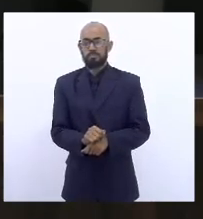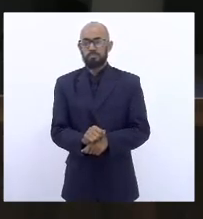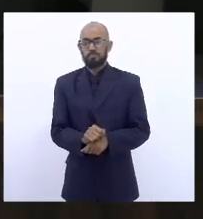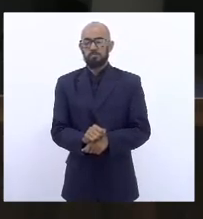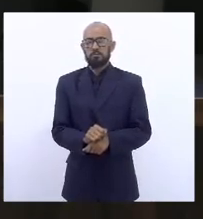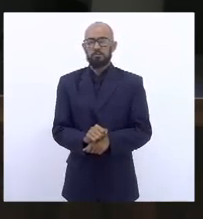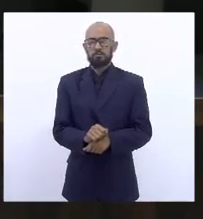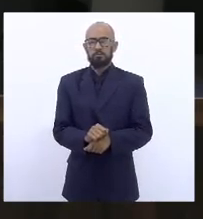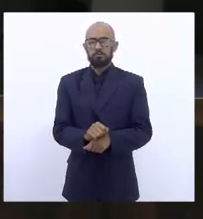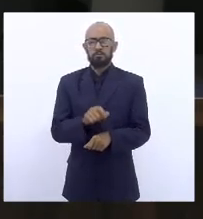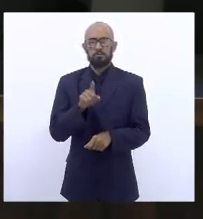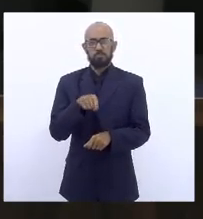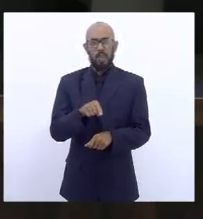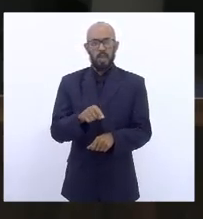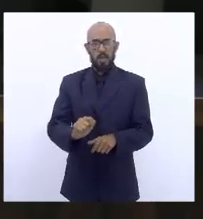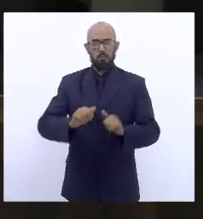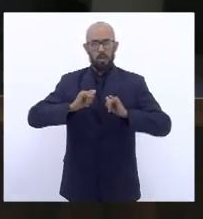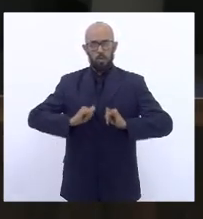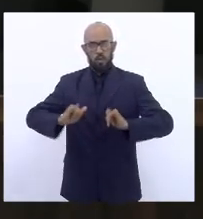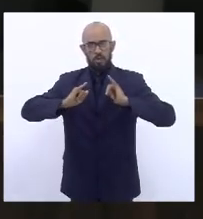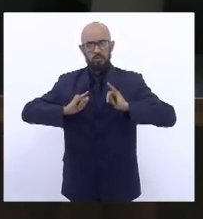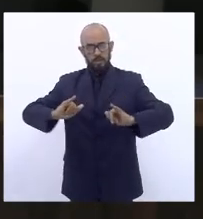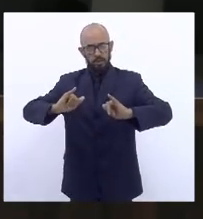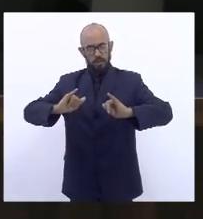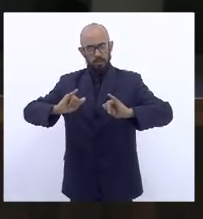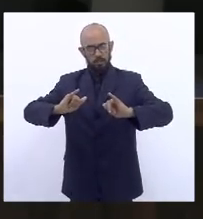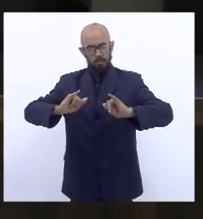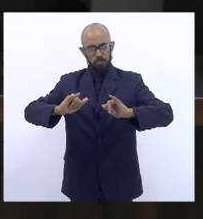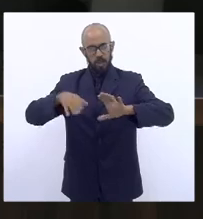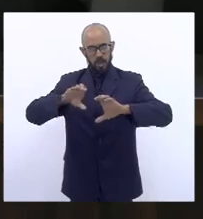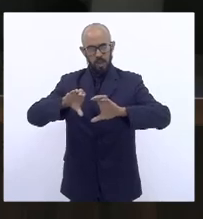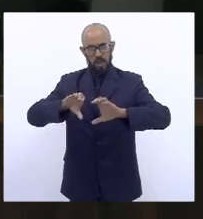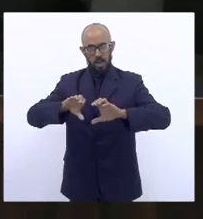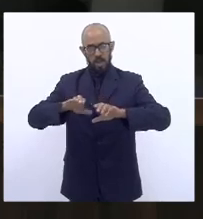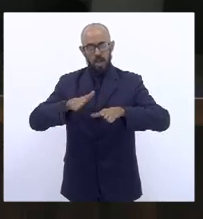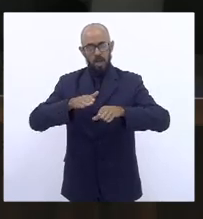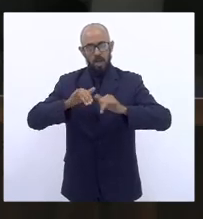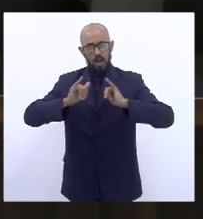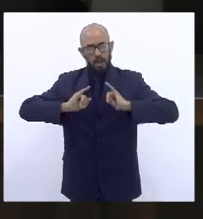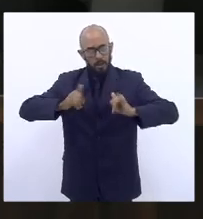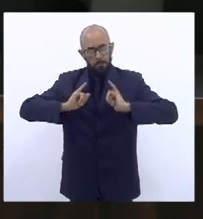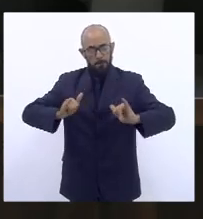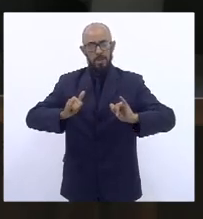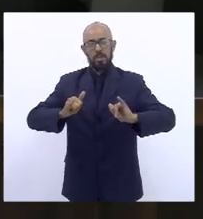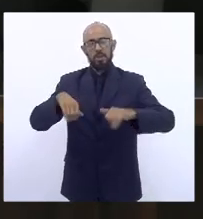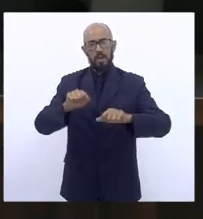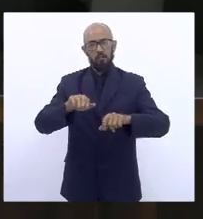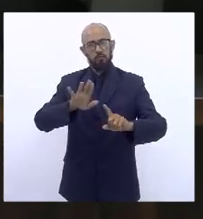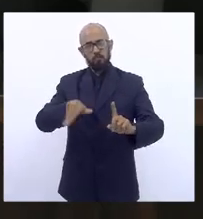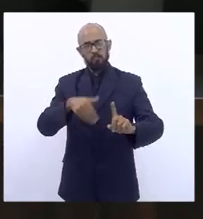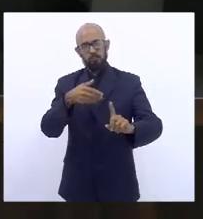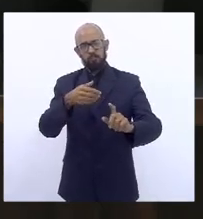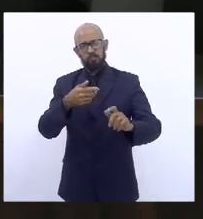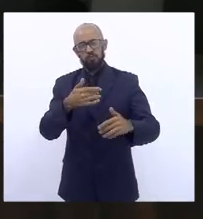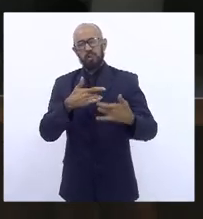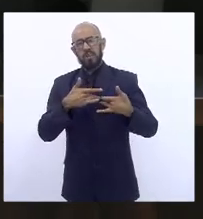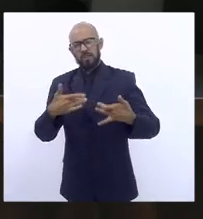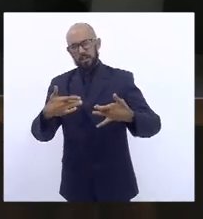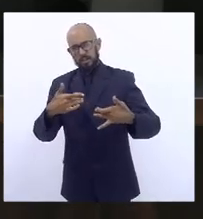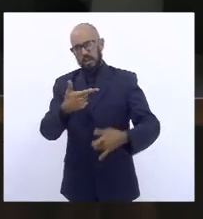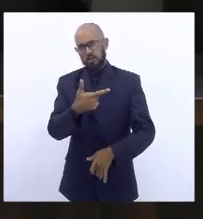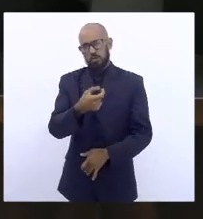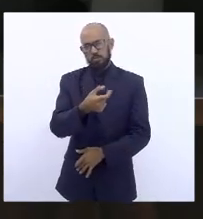torno do lançamento da campanha da Fraternidade 2022 aqui na